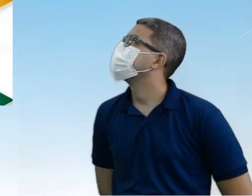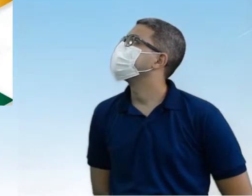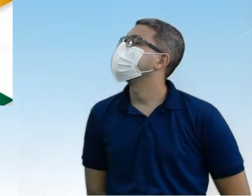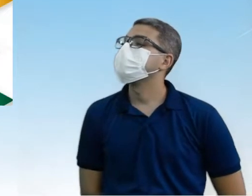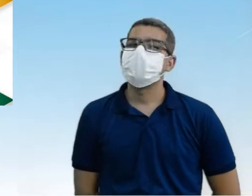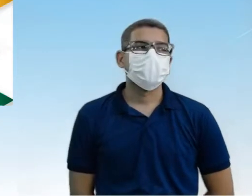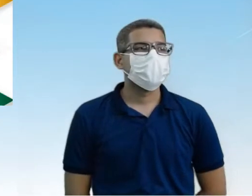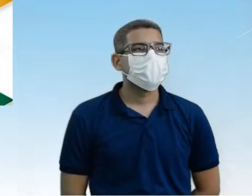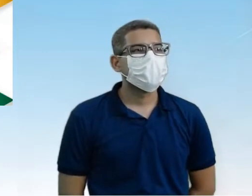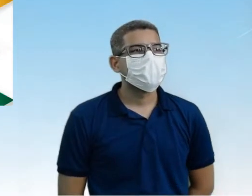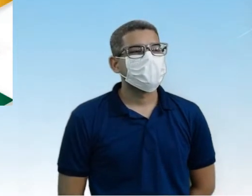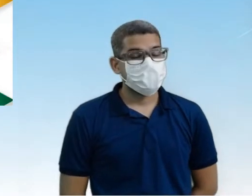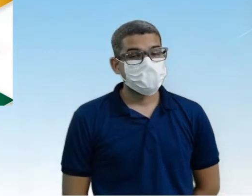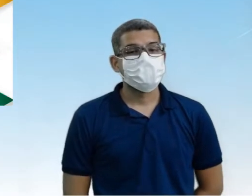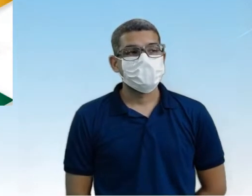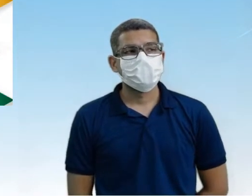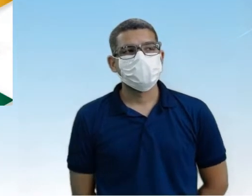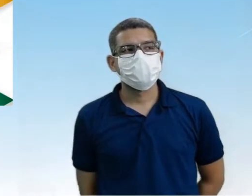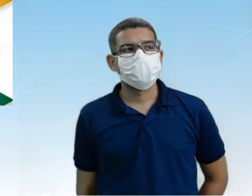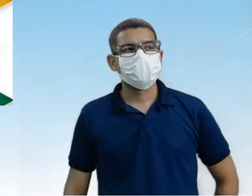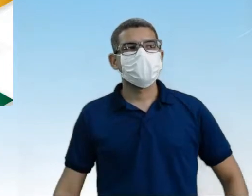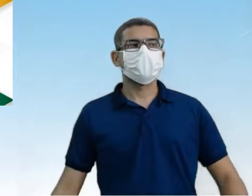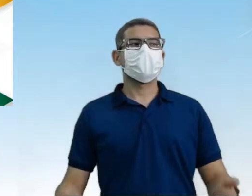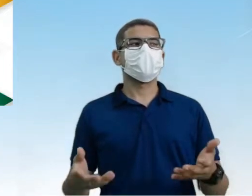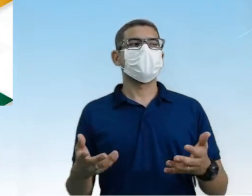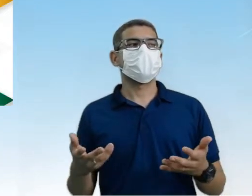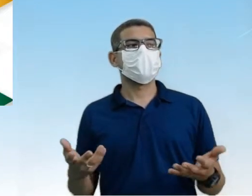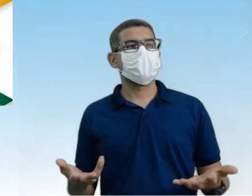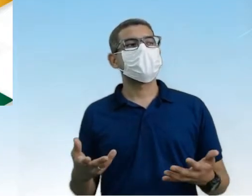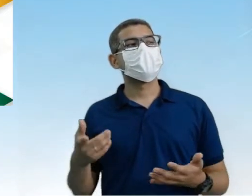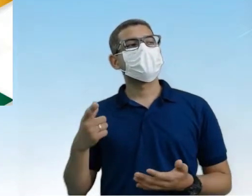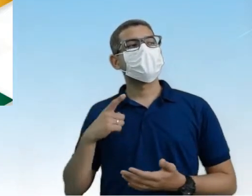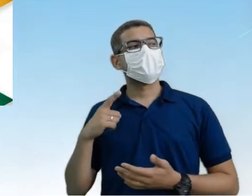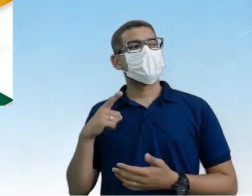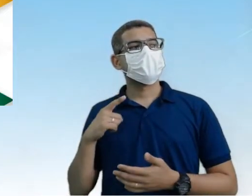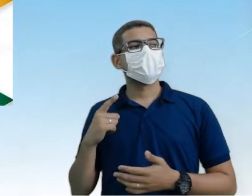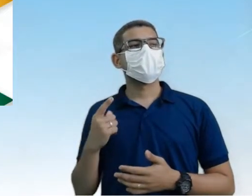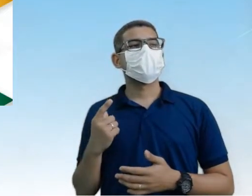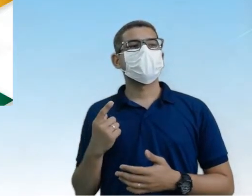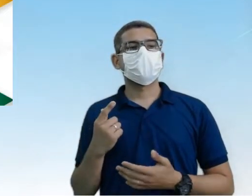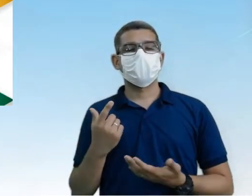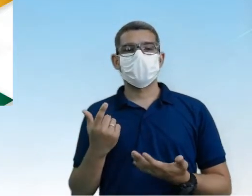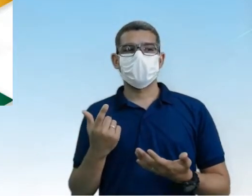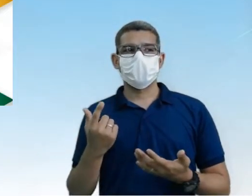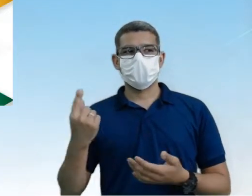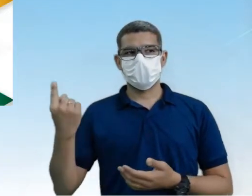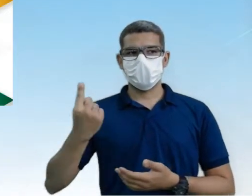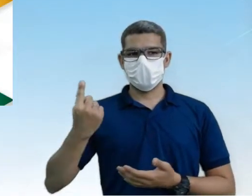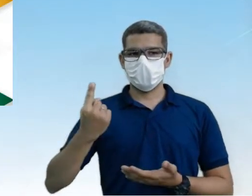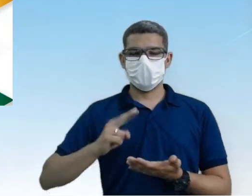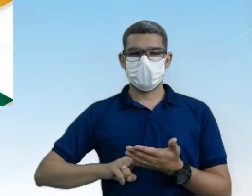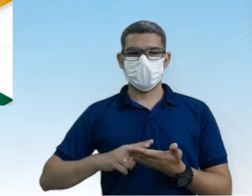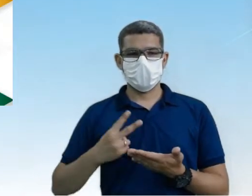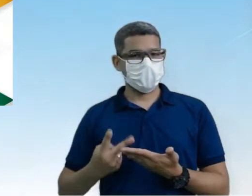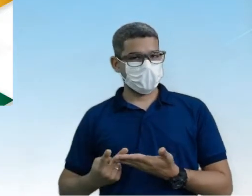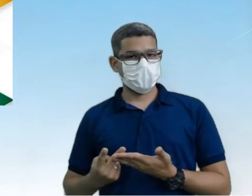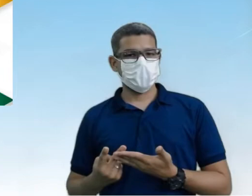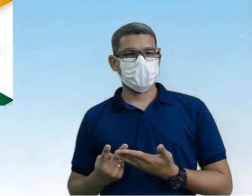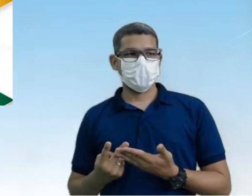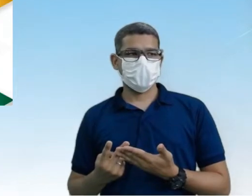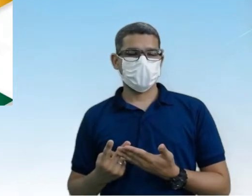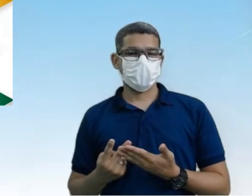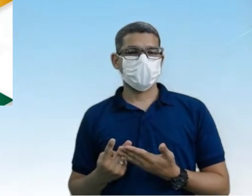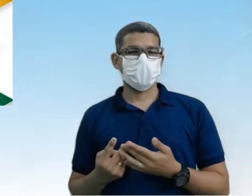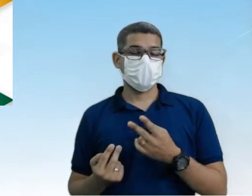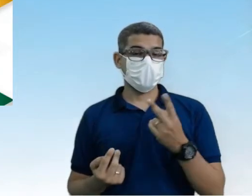3, go! Então, olha só, a gente tem aí, a gente vai traduzir a primeira proposta, as 2 propostas, a